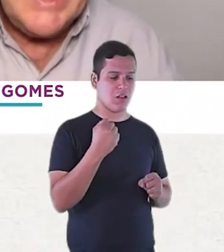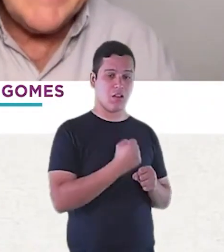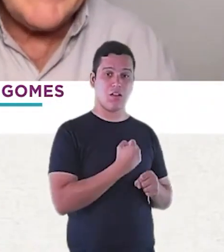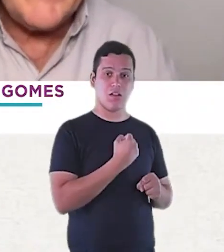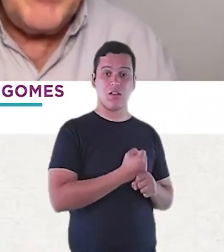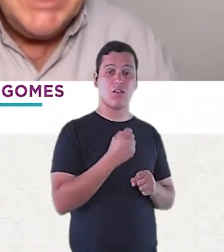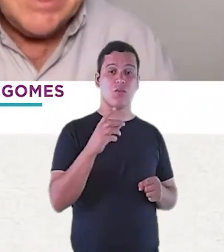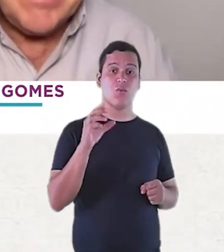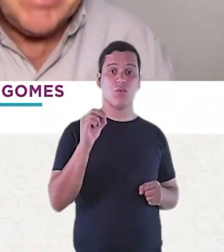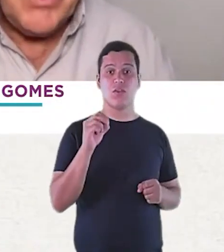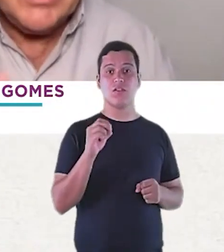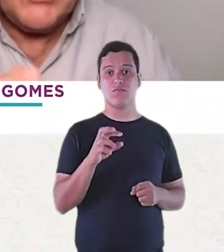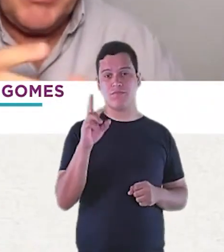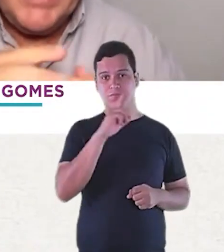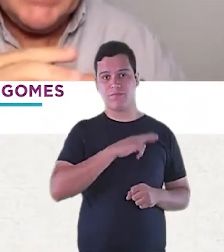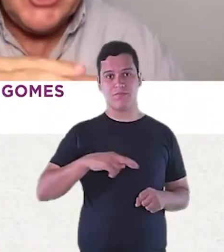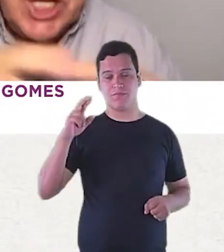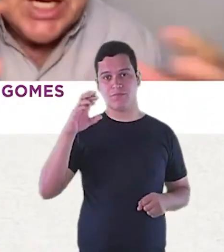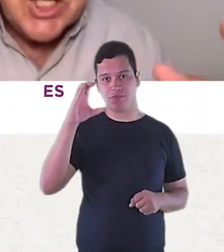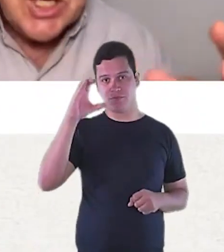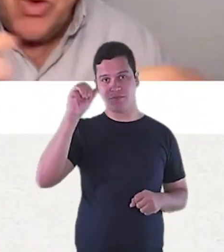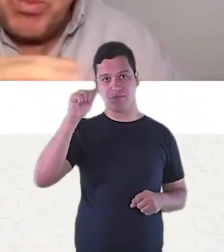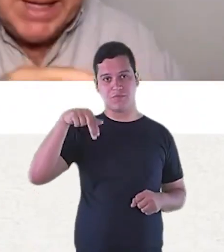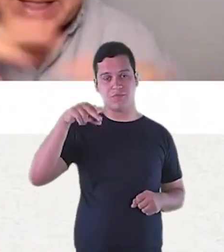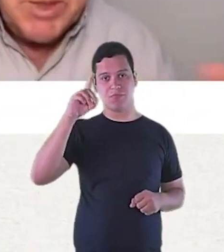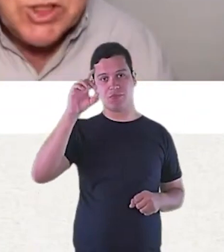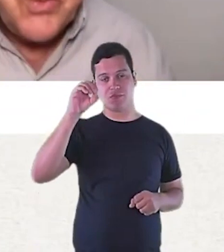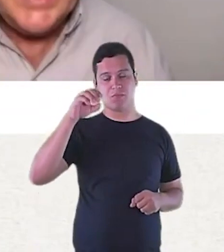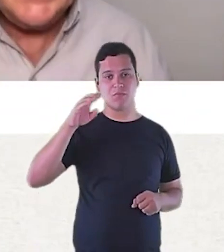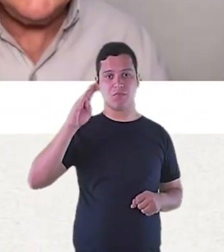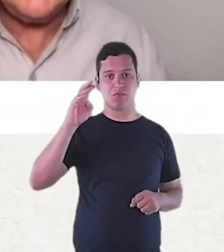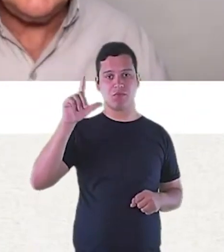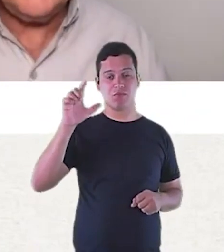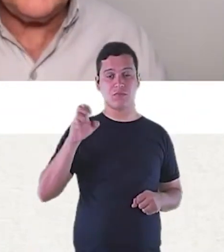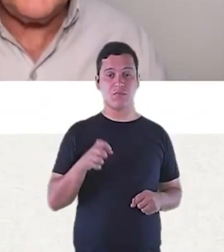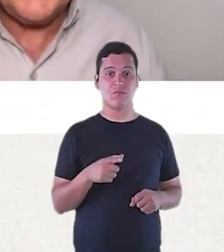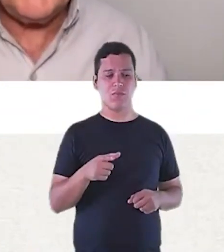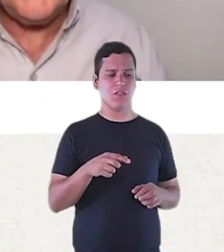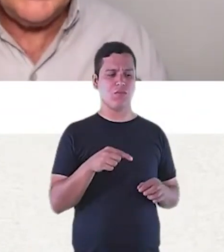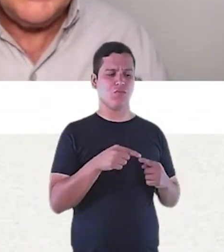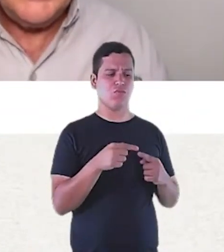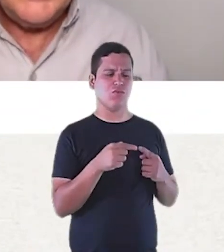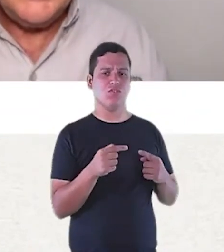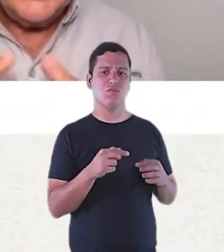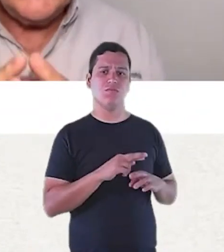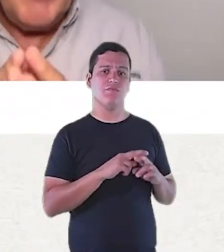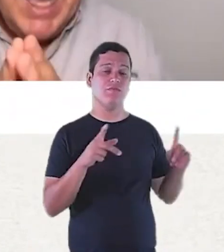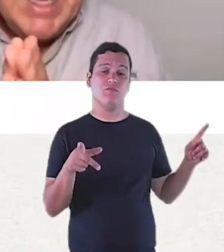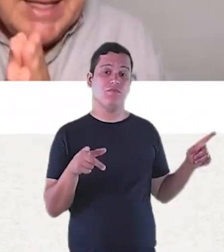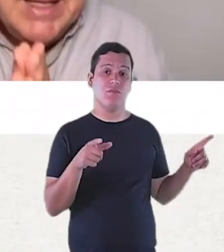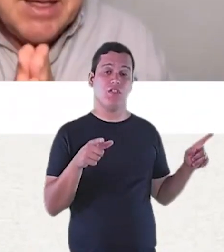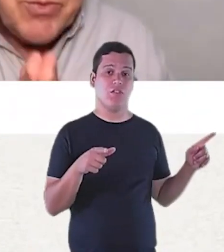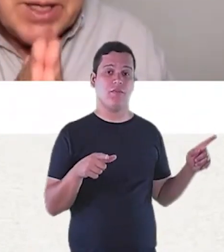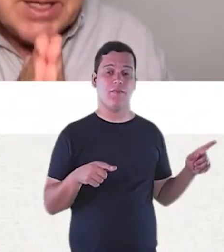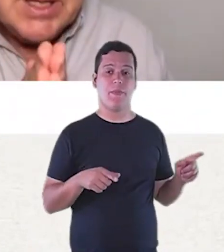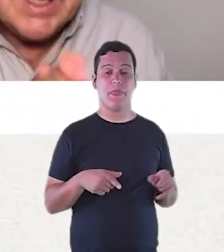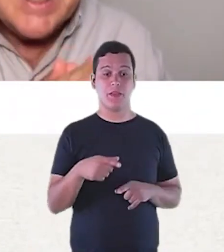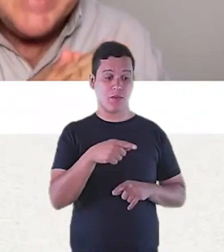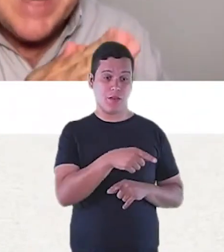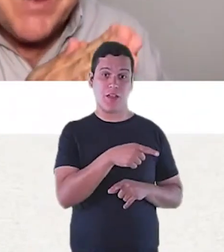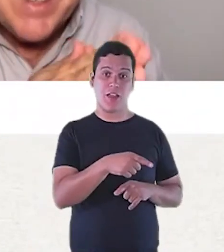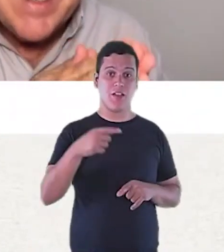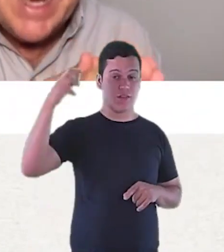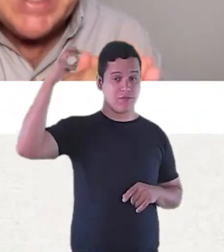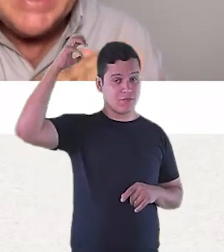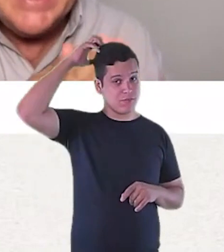candomblé da Casa das Minas, que é um candomblé jeje completamente diferente que existe no Brasil. Então, uma rainha